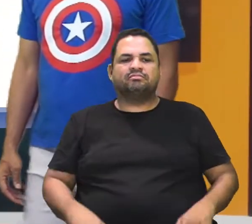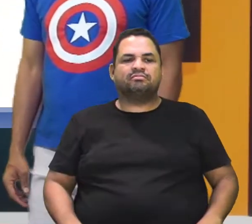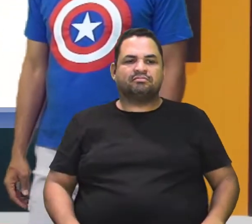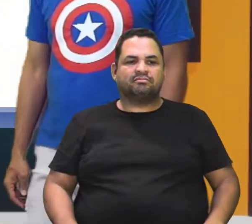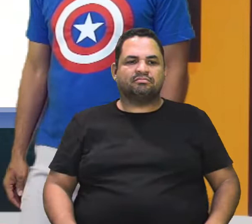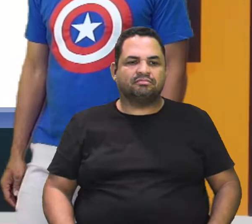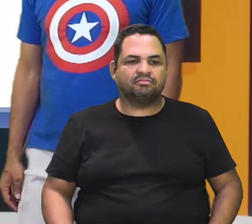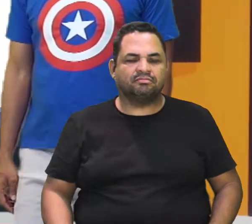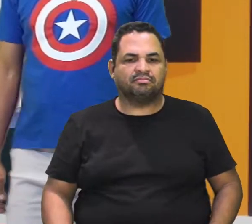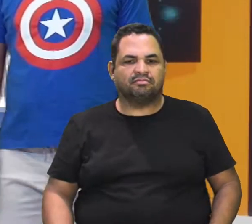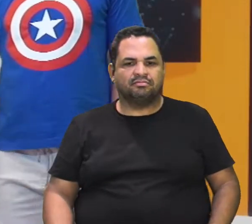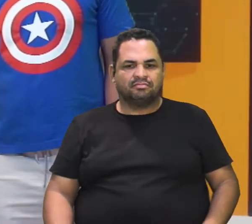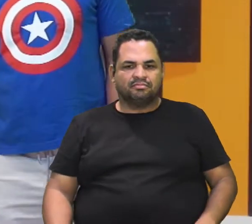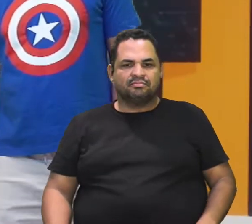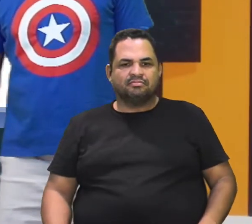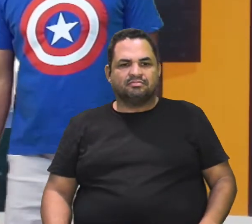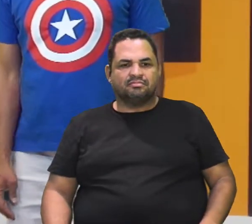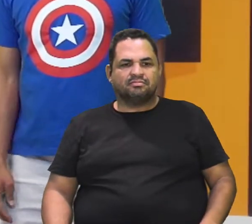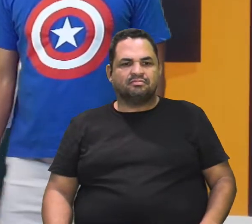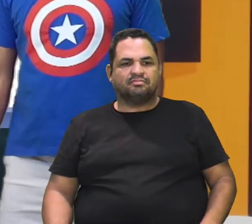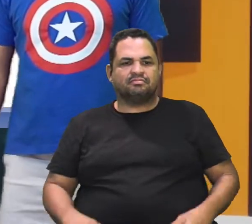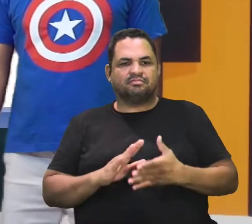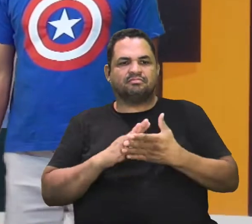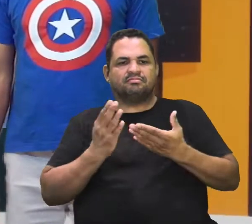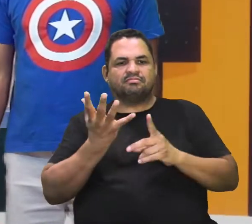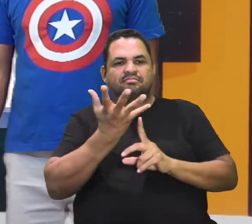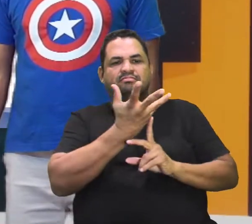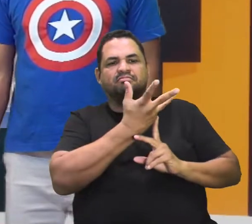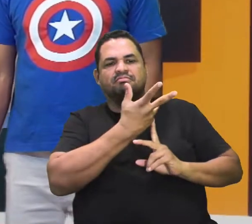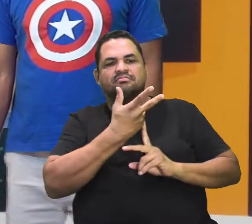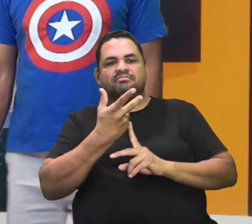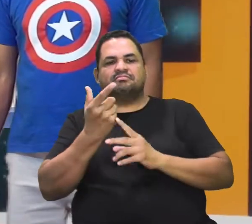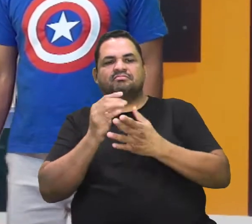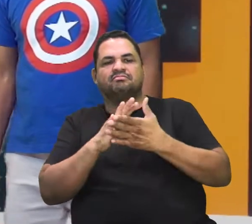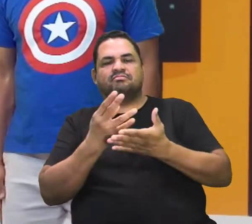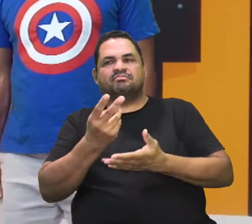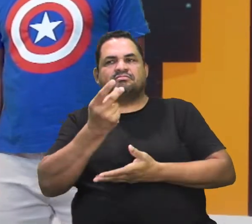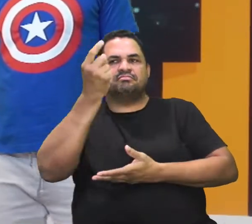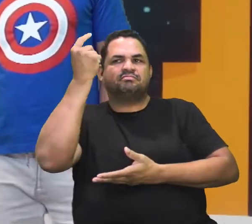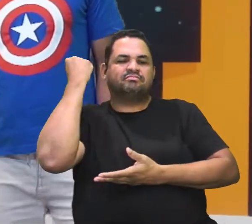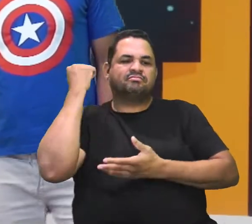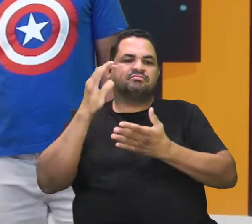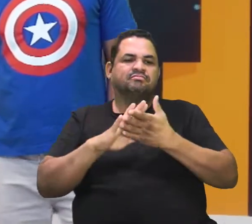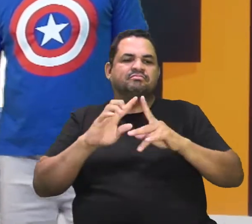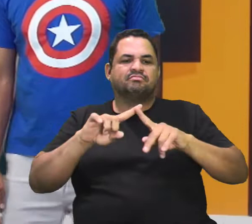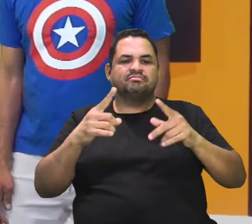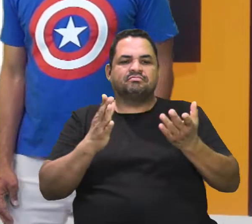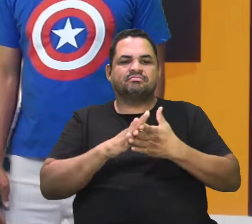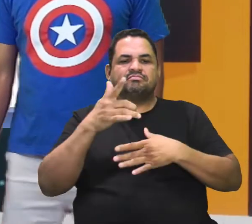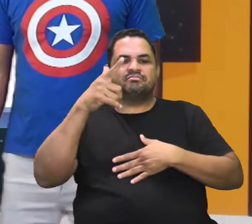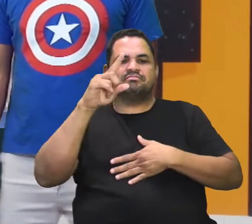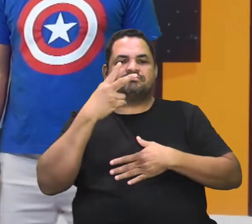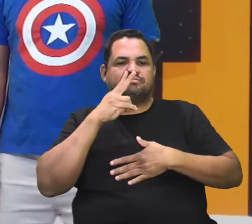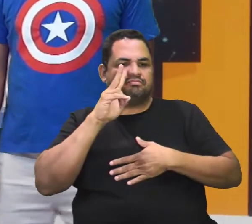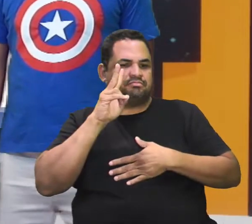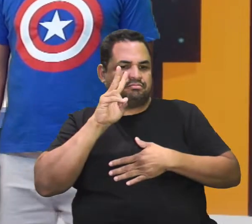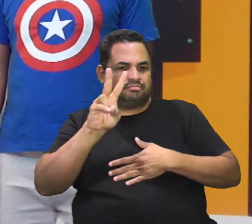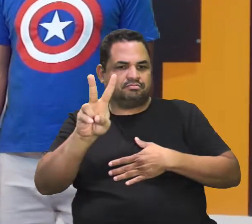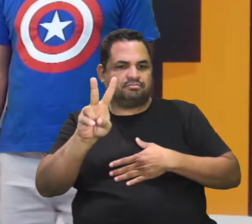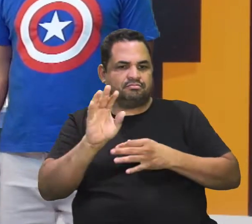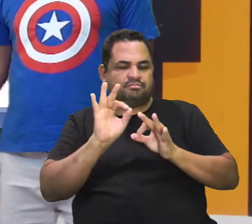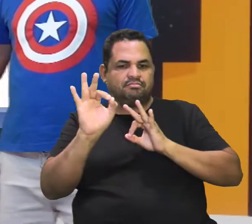demolição, né? E, enfim, né? Essa arte mais robusta aí do tempo passado. Mas aqui, ó, a gente consegue visualizar o